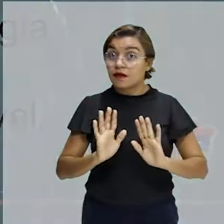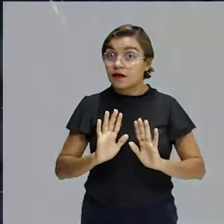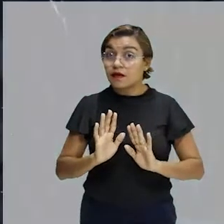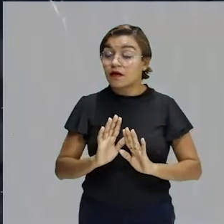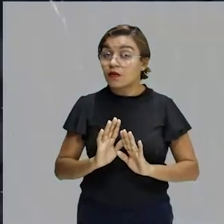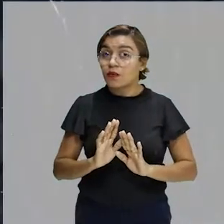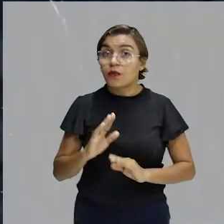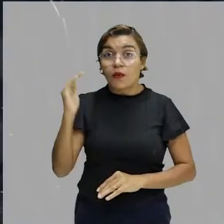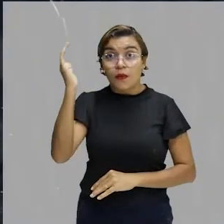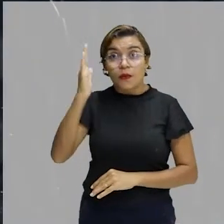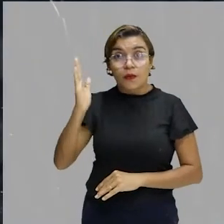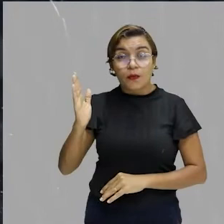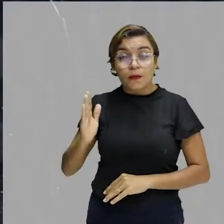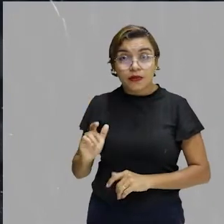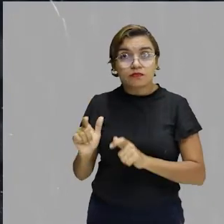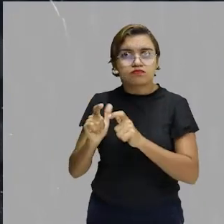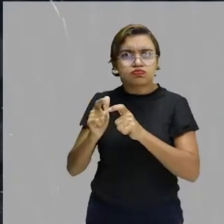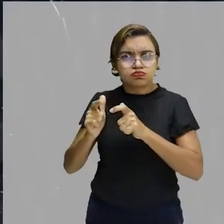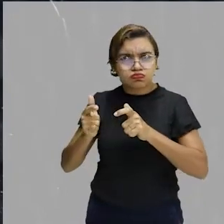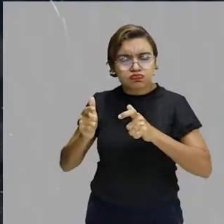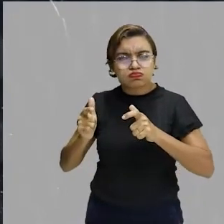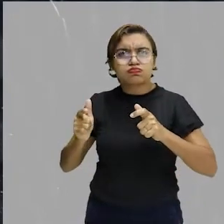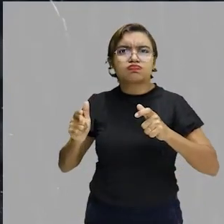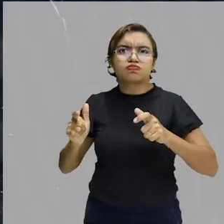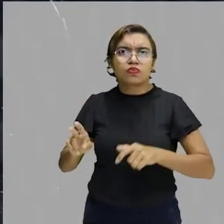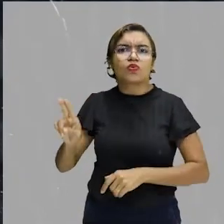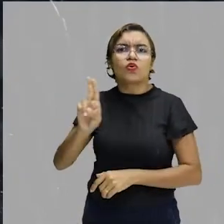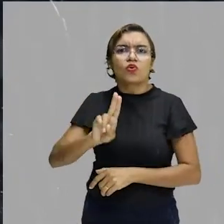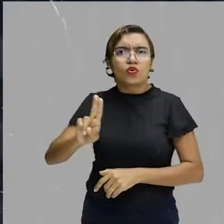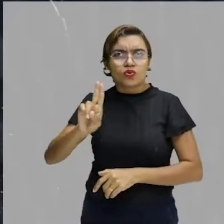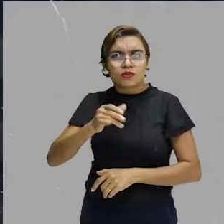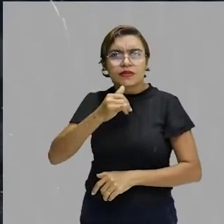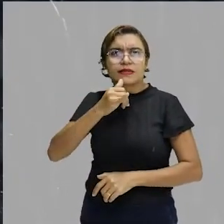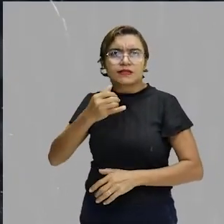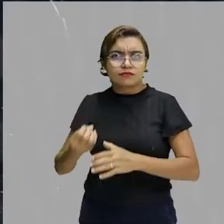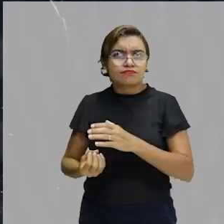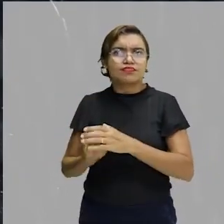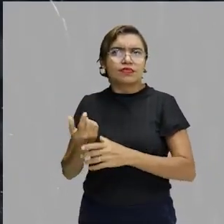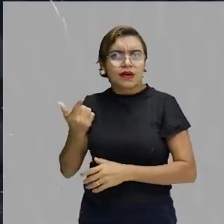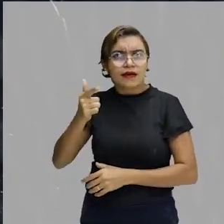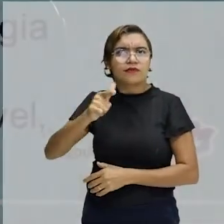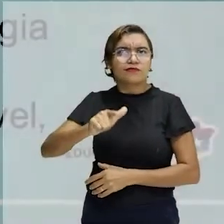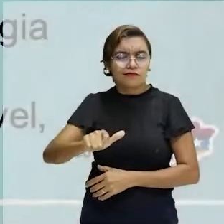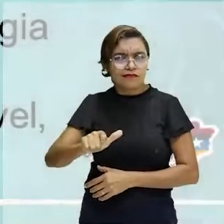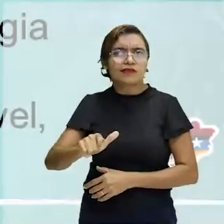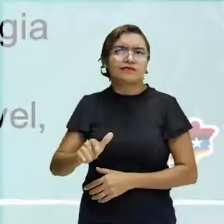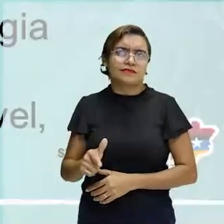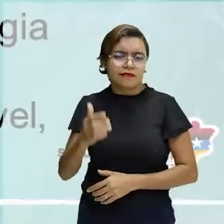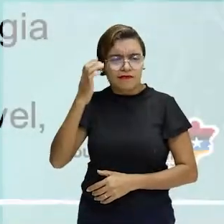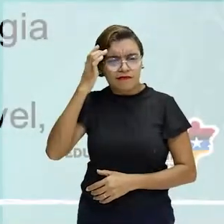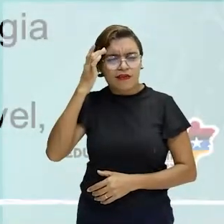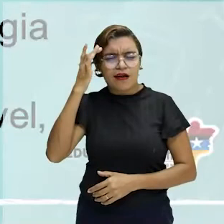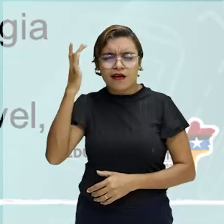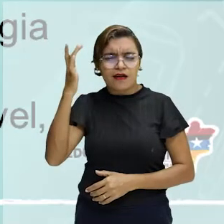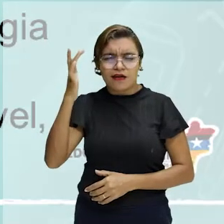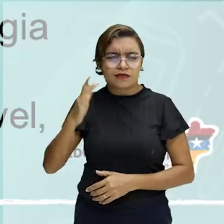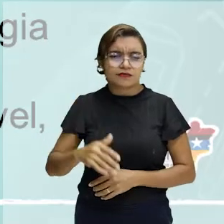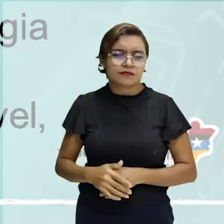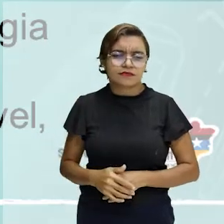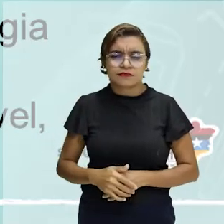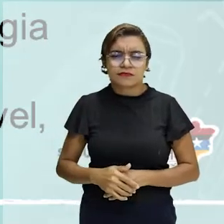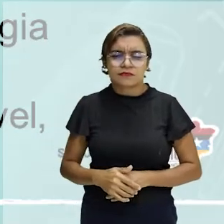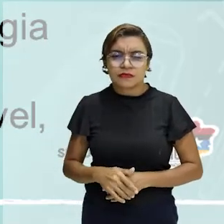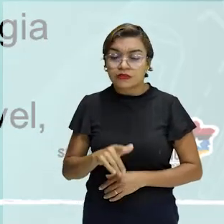galera. O Brasil está ampliando cada vez mais a utilização de fontes renováveis. Isso é muito fácil, né? Isso é muito